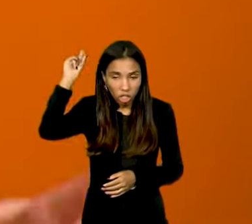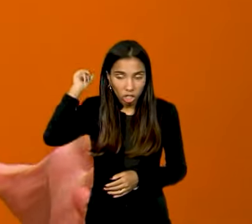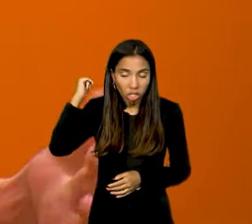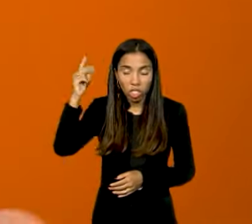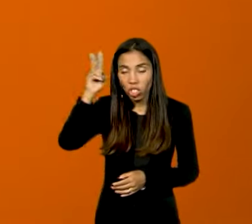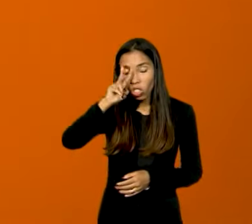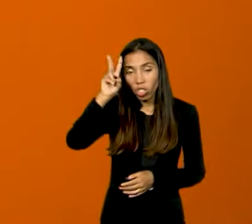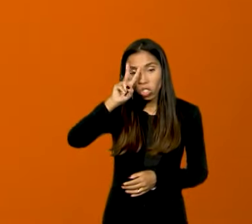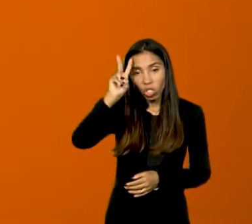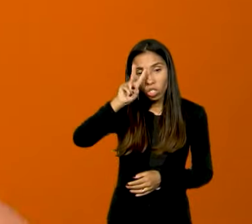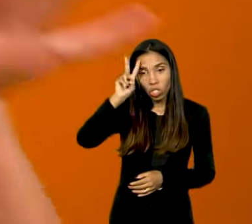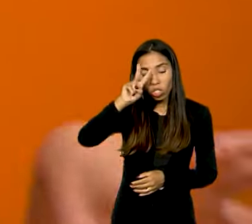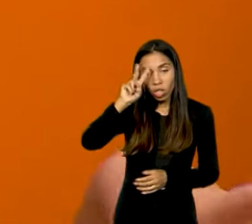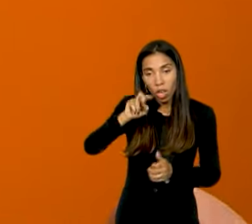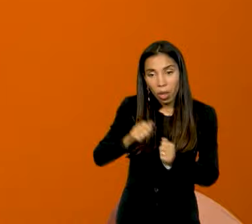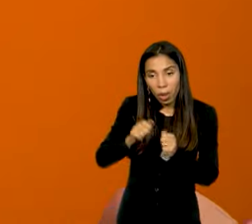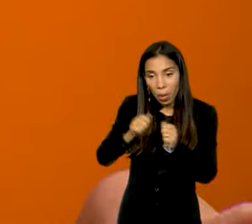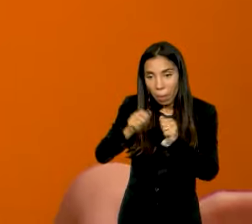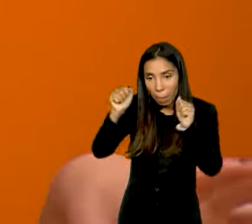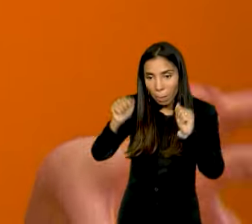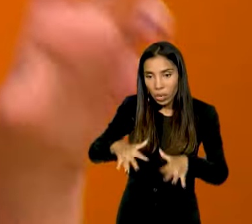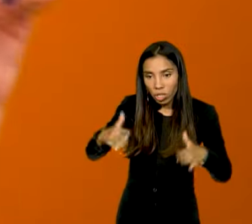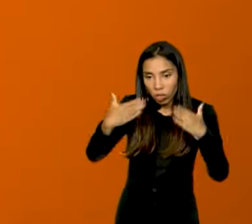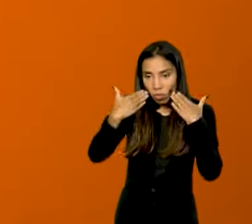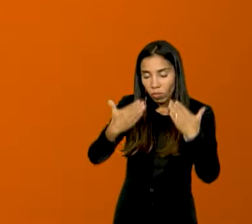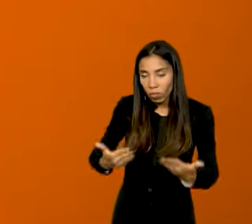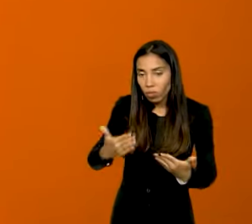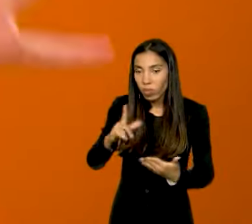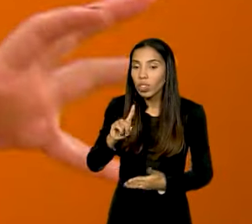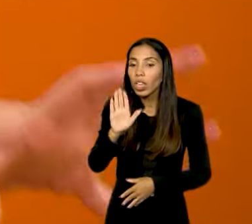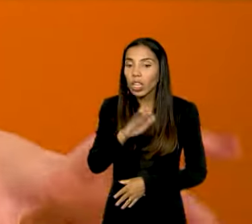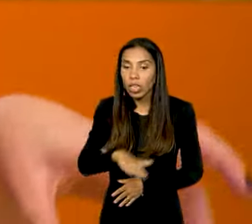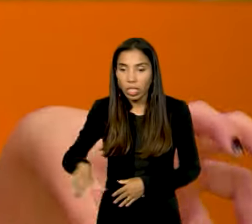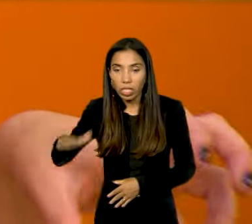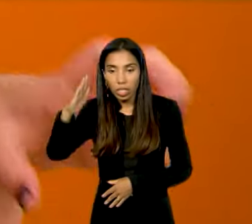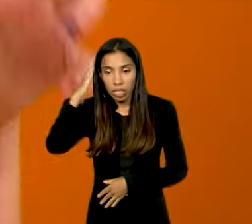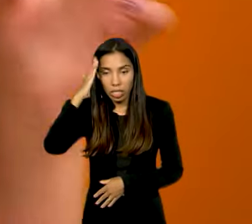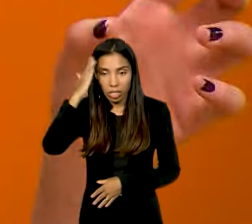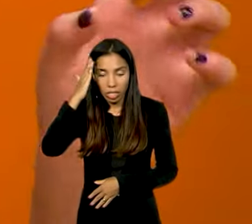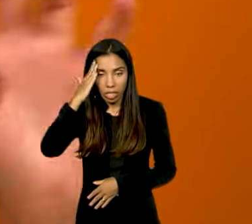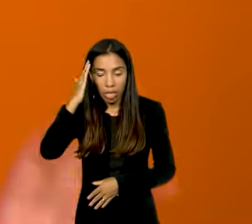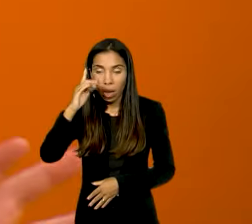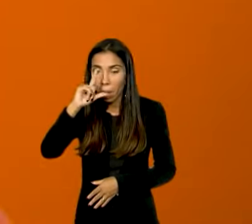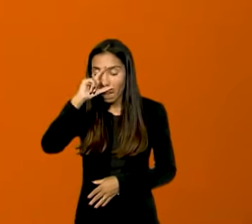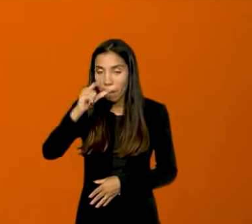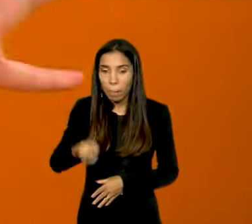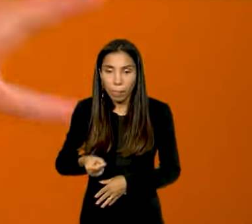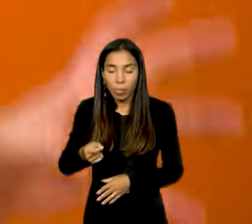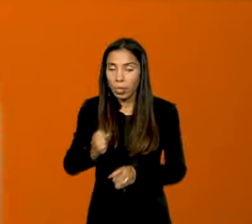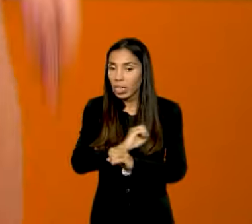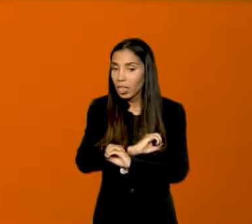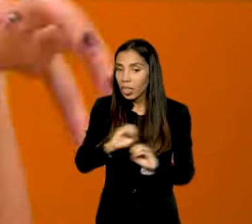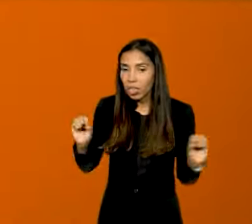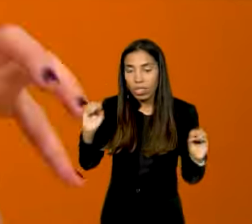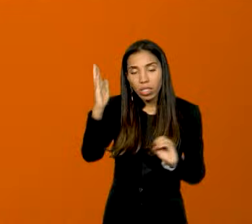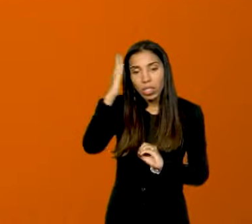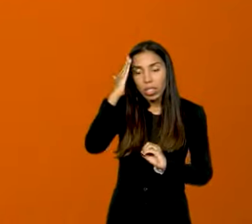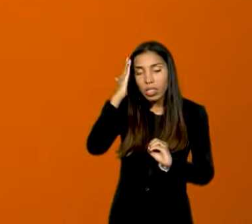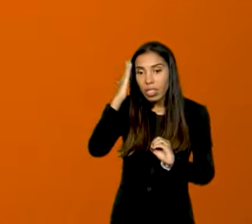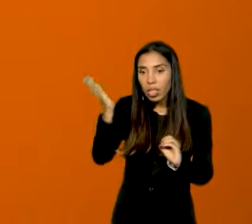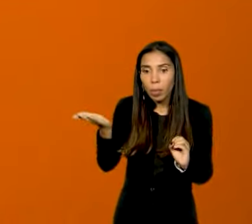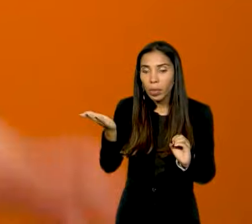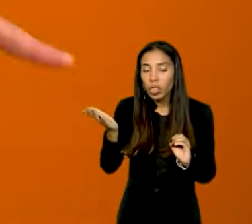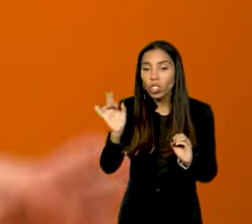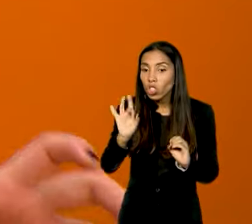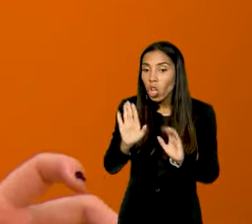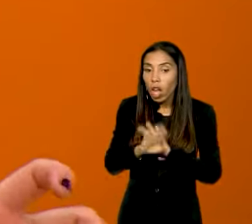a história era que a magia não era explícita. As crianças sabiam que a dona Leocádia era uma bruxa, mas ninguém sabia além das